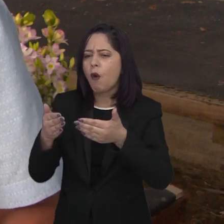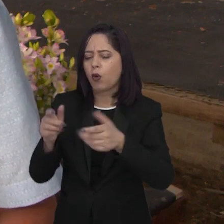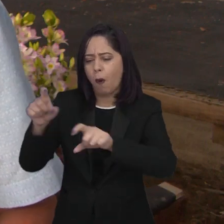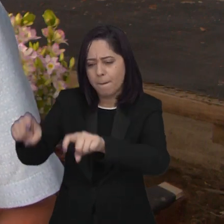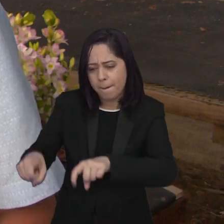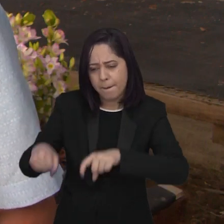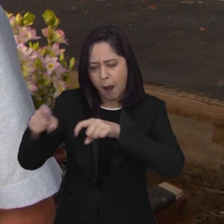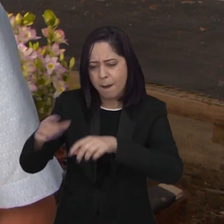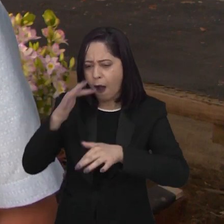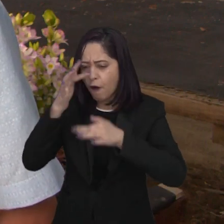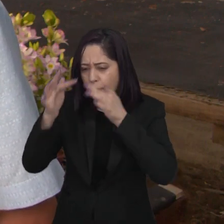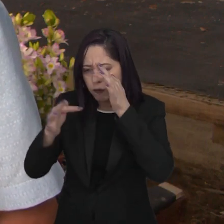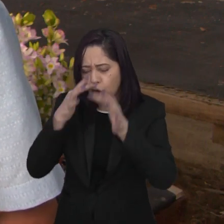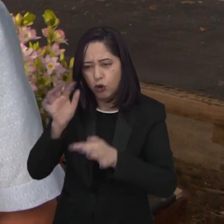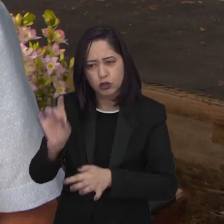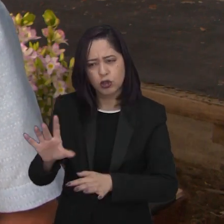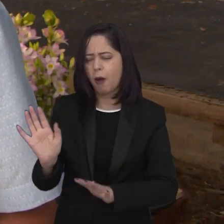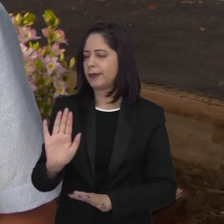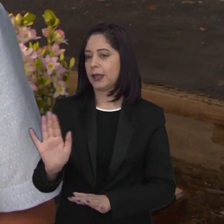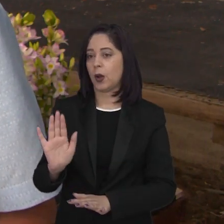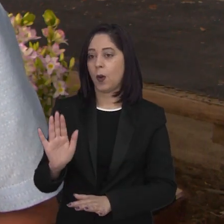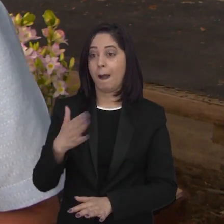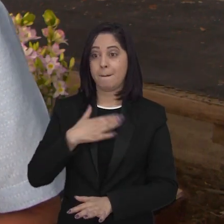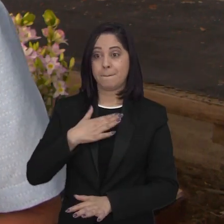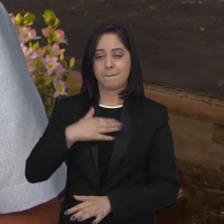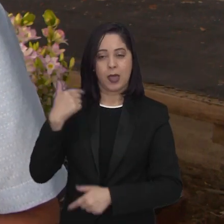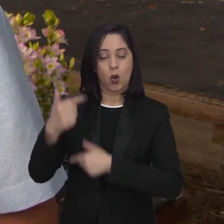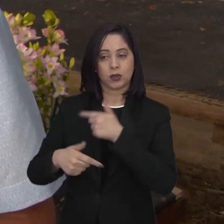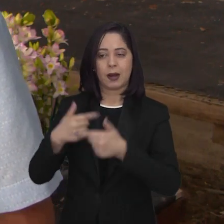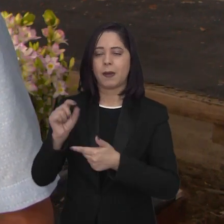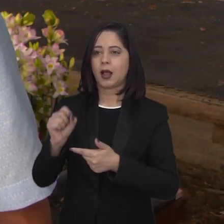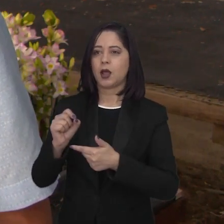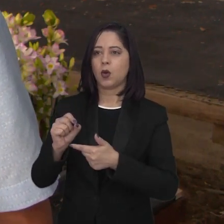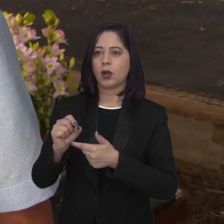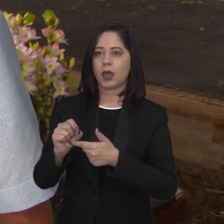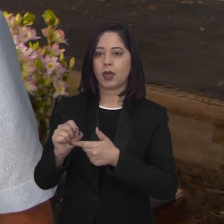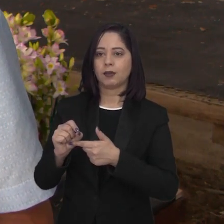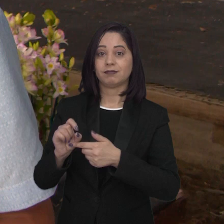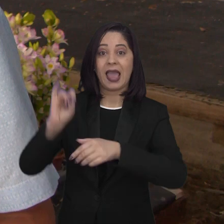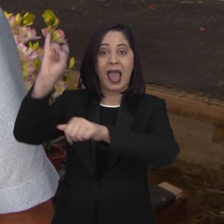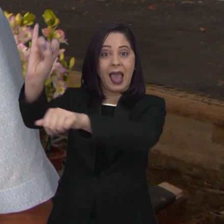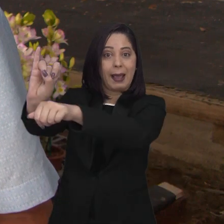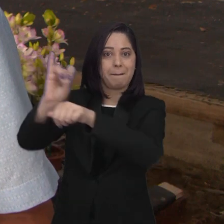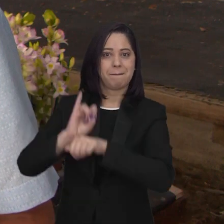flor em si. Meu trabalho é trazer variedades novas de fora,